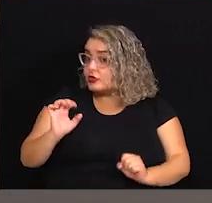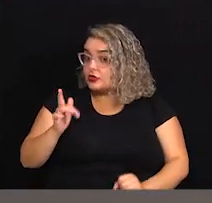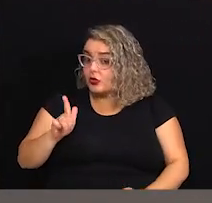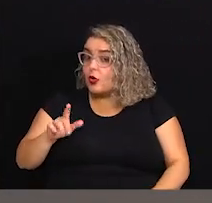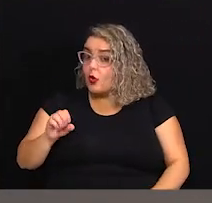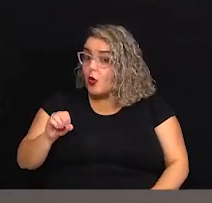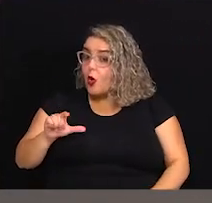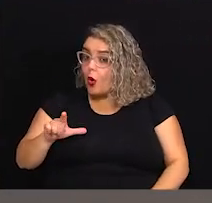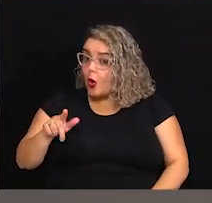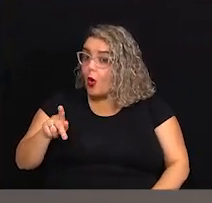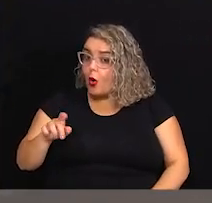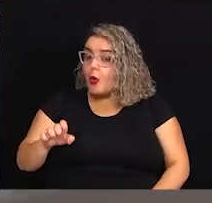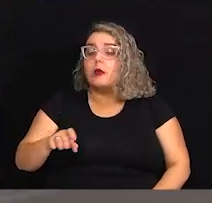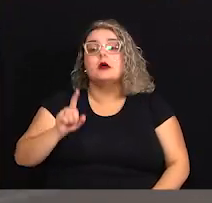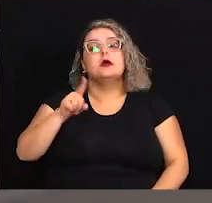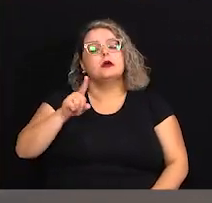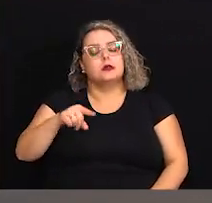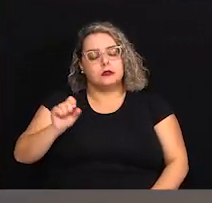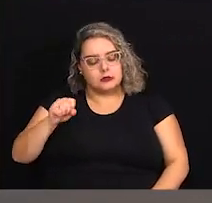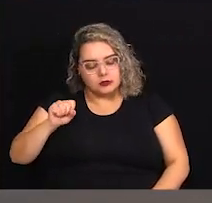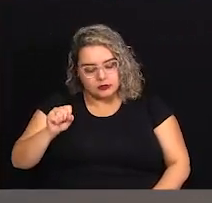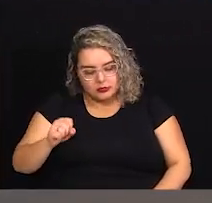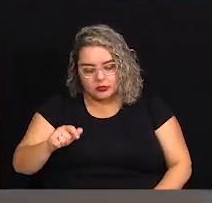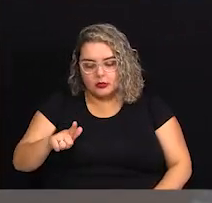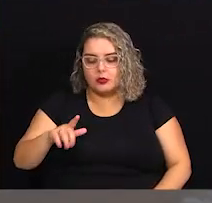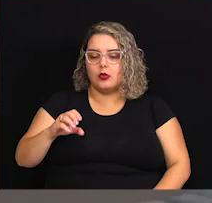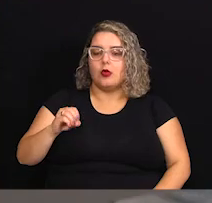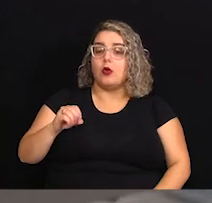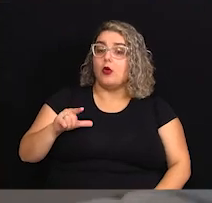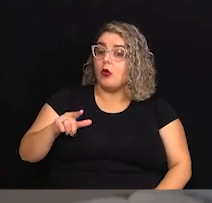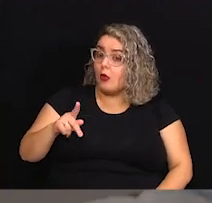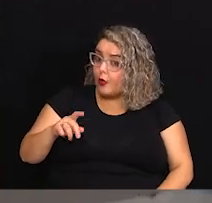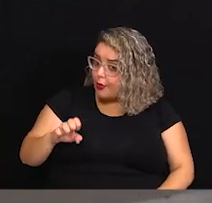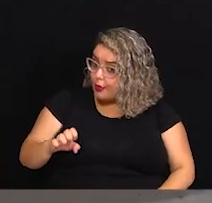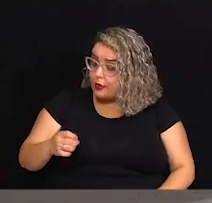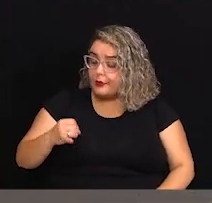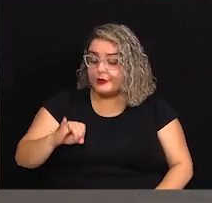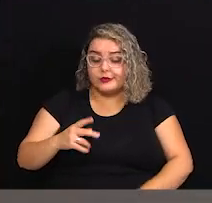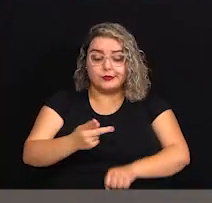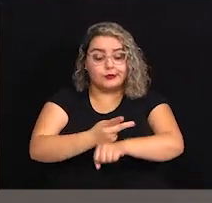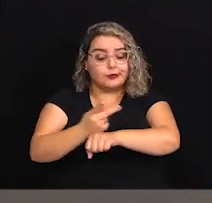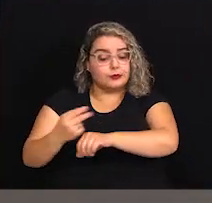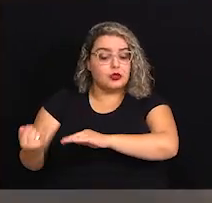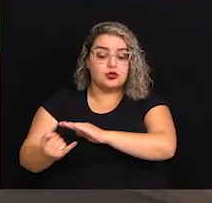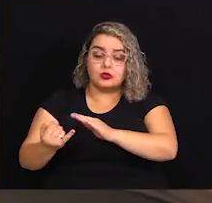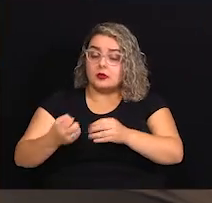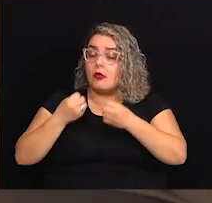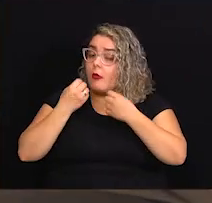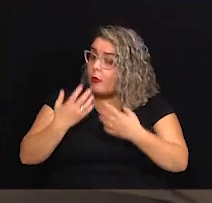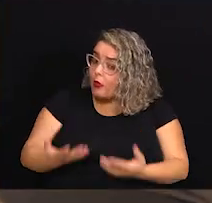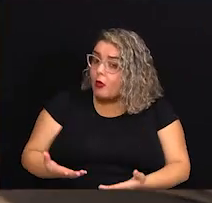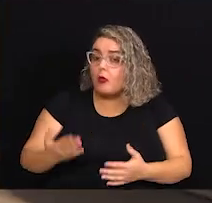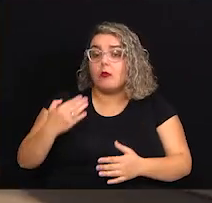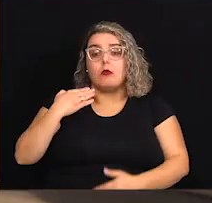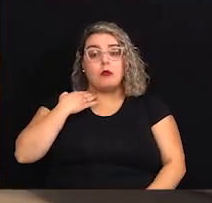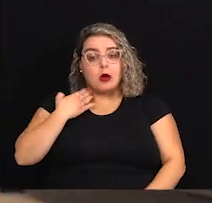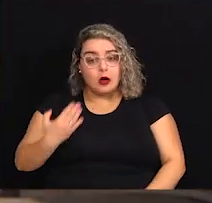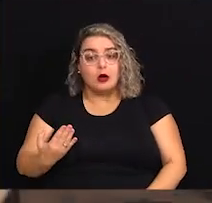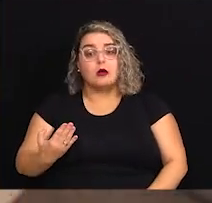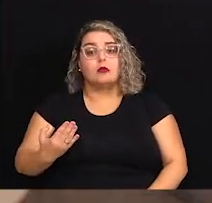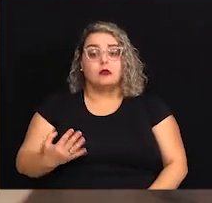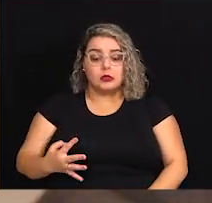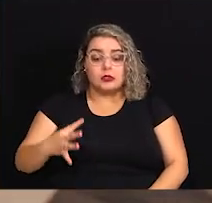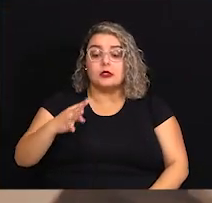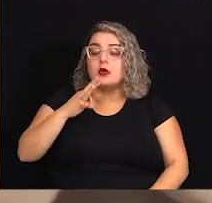mesmo? Pode, existem muitos golpes aí, né? Se não procurar uma boa instituição financeira também, né? Algum banco ou